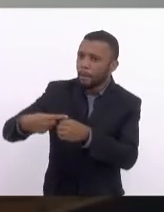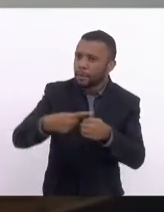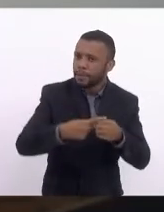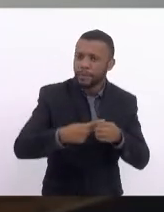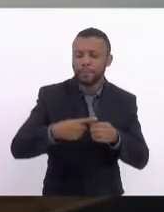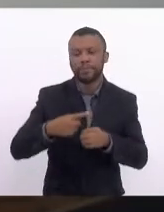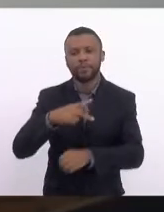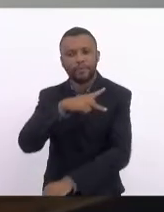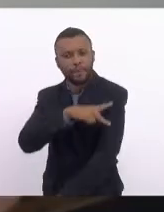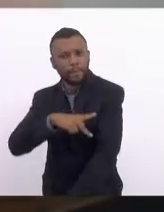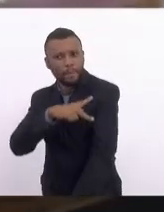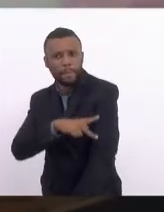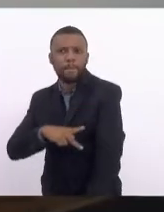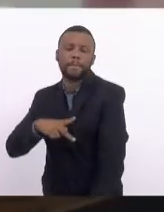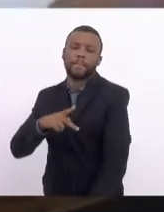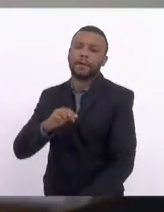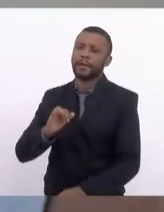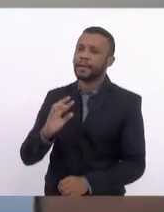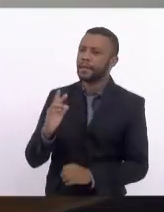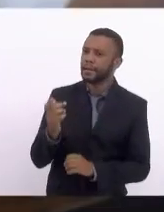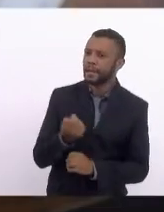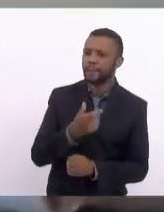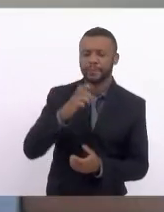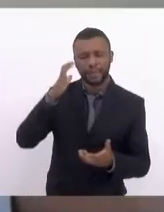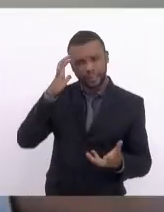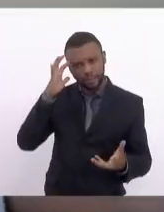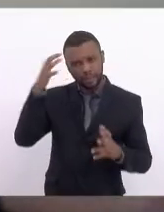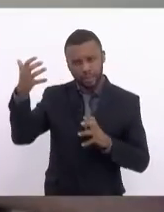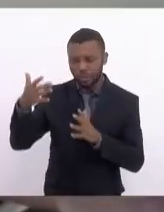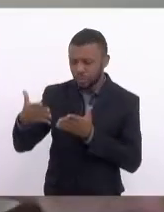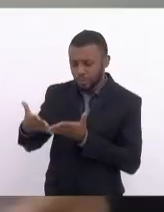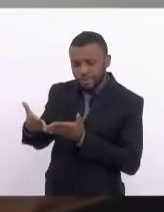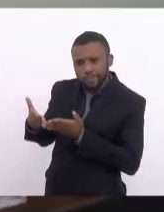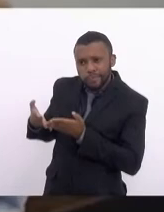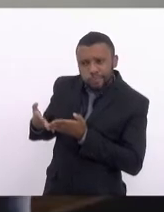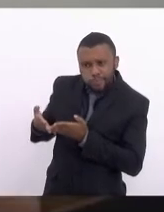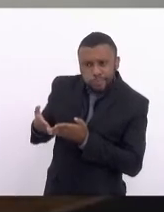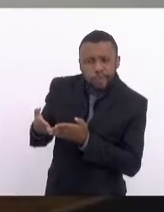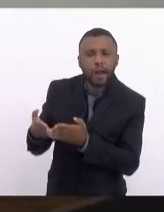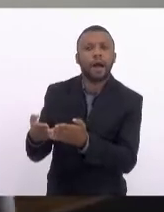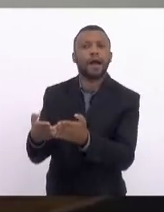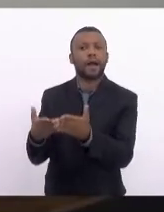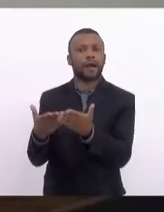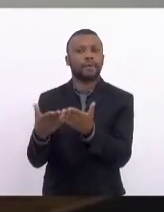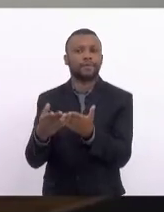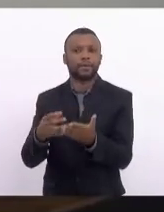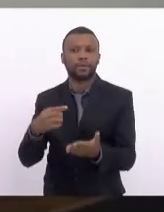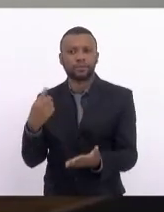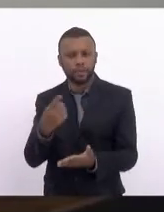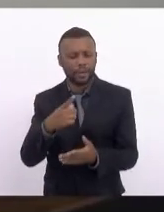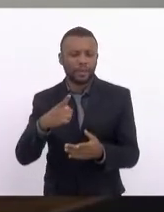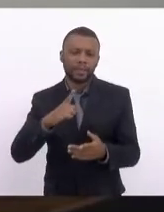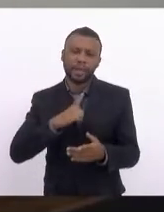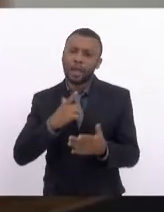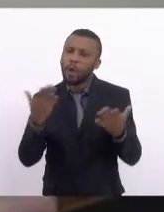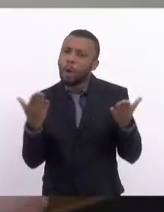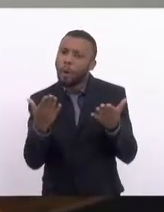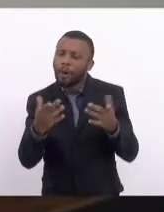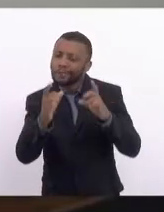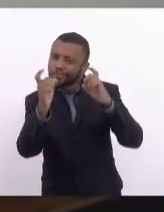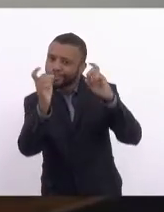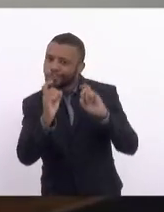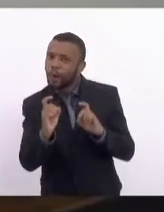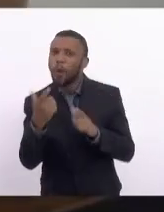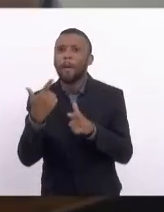sofrimento de Paquetá com a situação do transporte aquaviário. Nós já debatemos hoje, na ordem do dia, o problema do